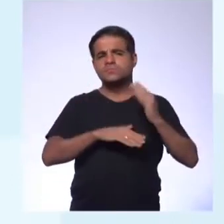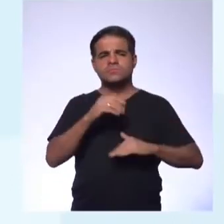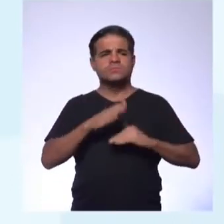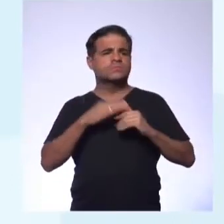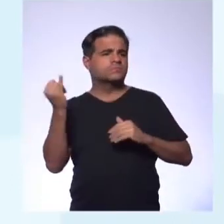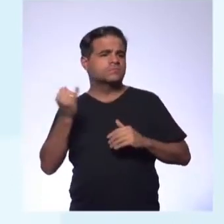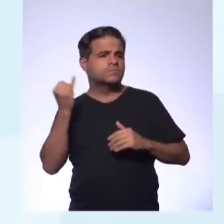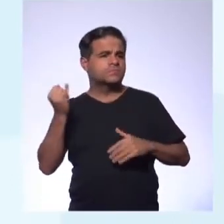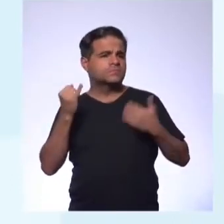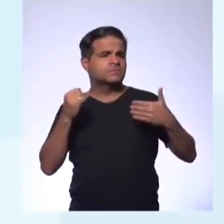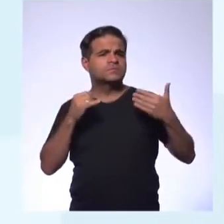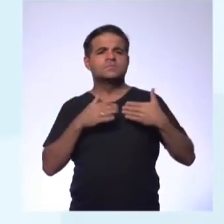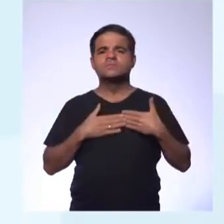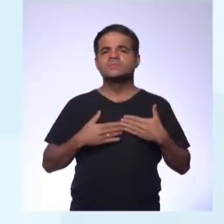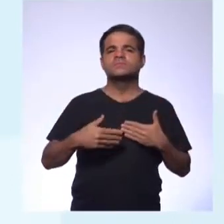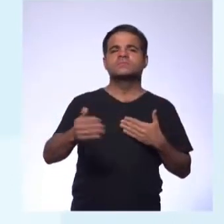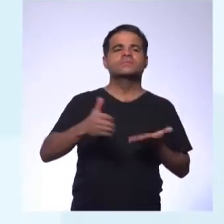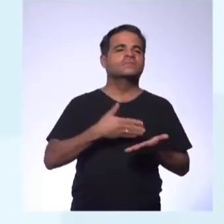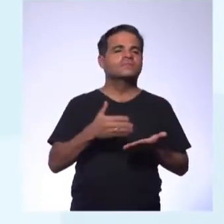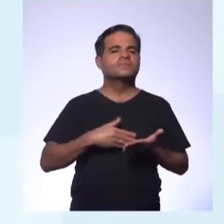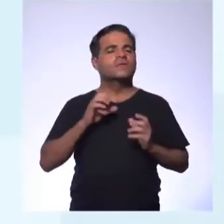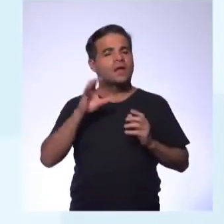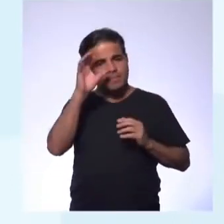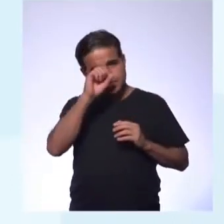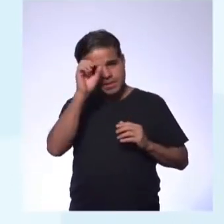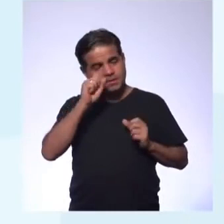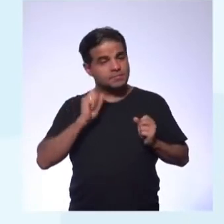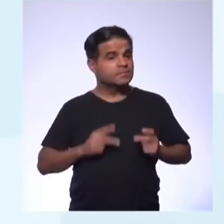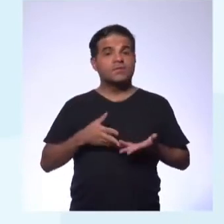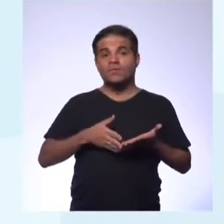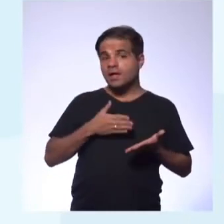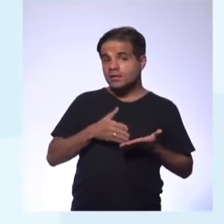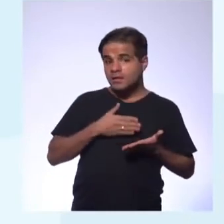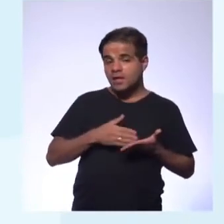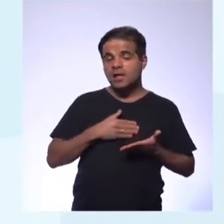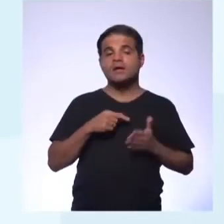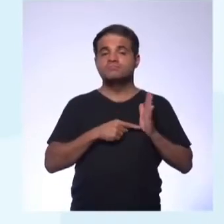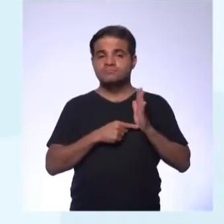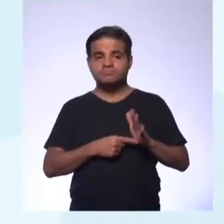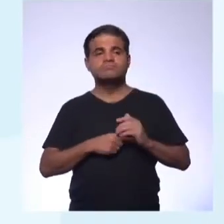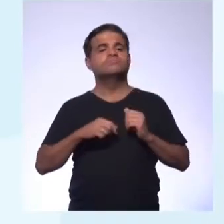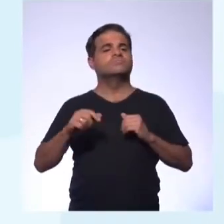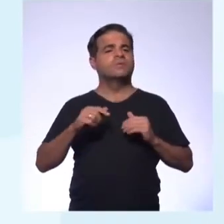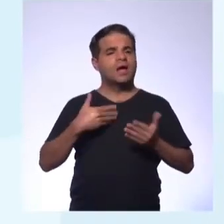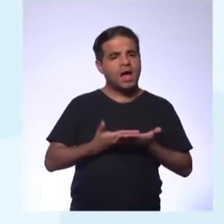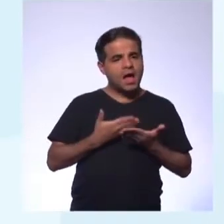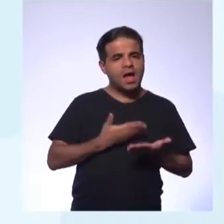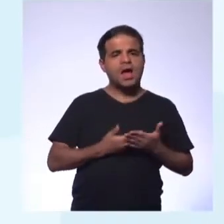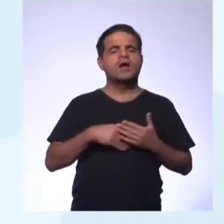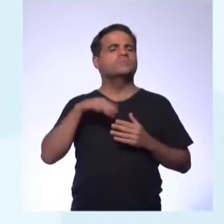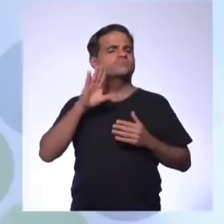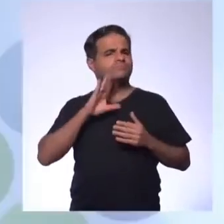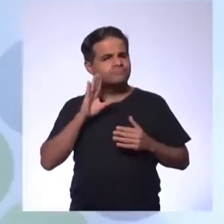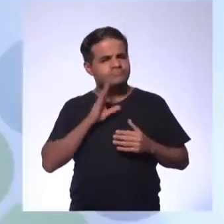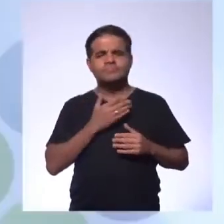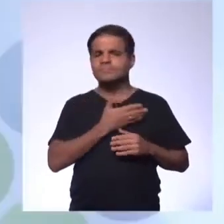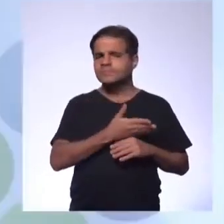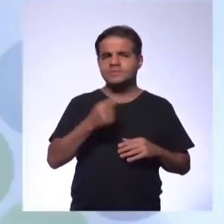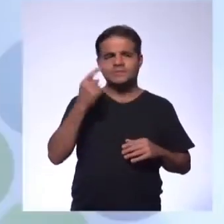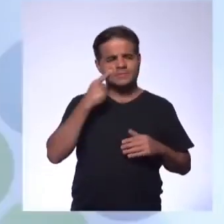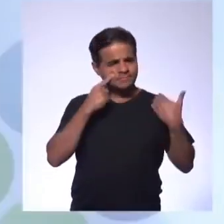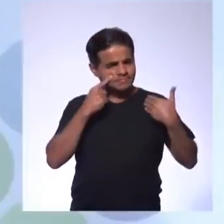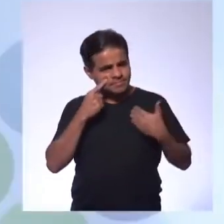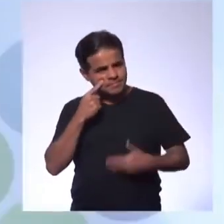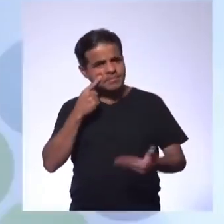seus contextos a partir do caderno Aprender Sempre. A partir do caderno, mas não vamos ficar presos apenas nele. A aula vai ser bacana, você vai ver, a partir